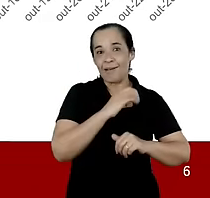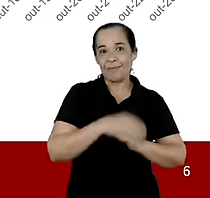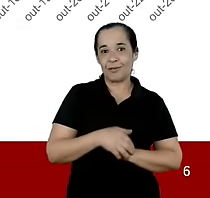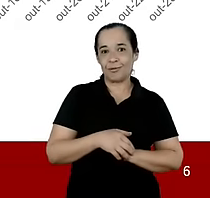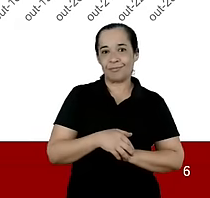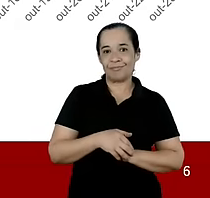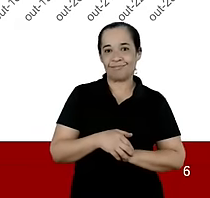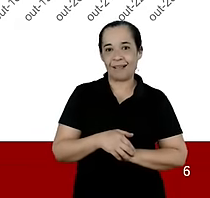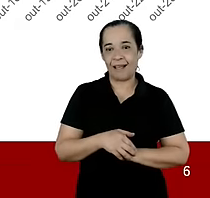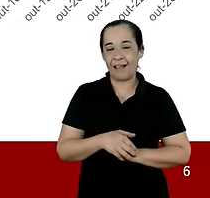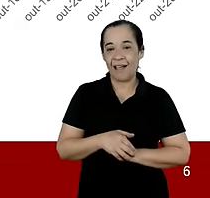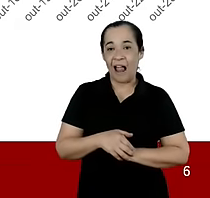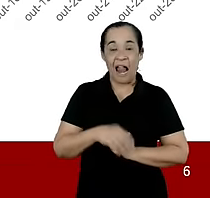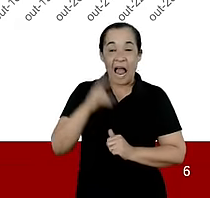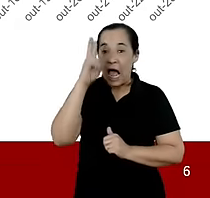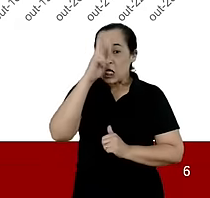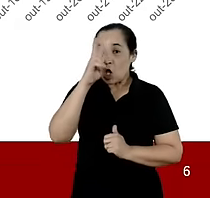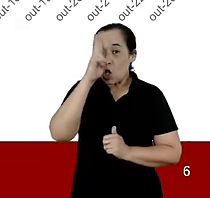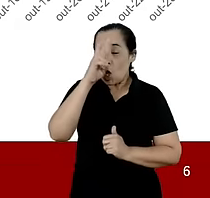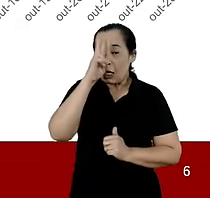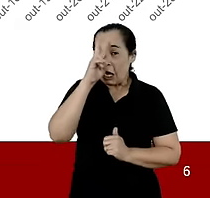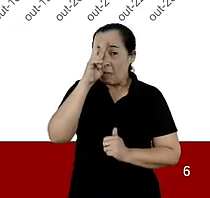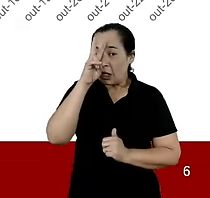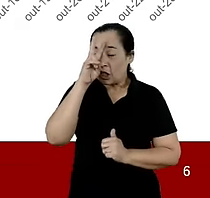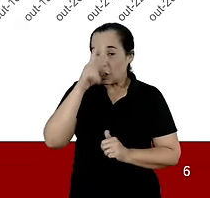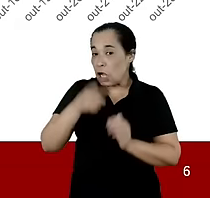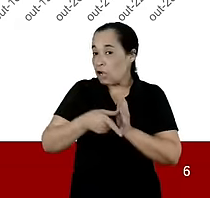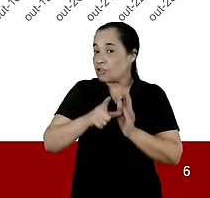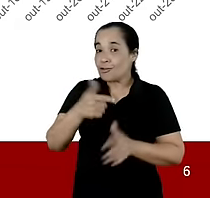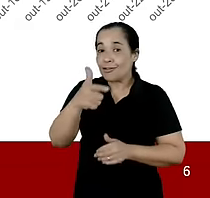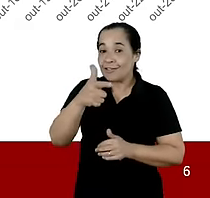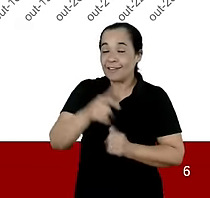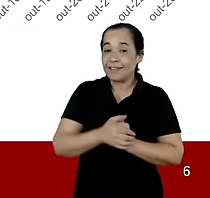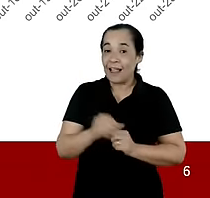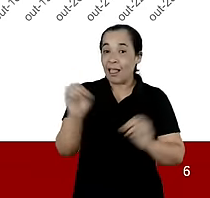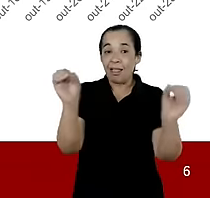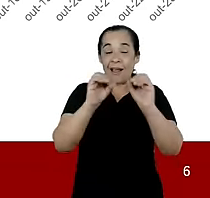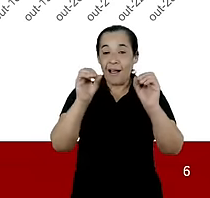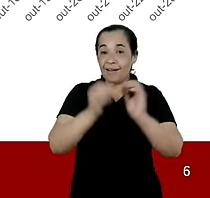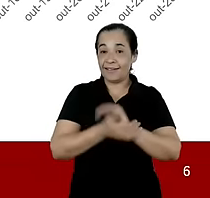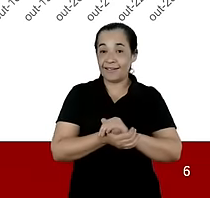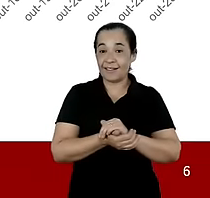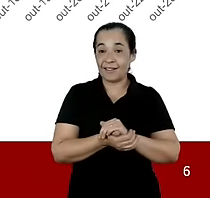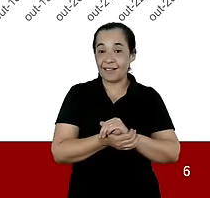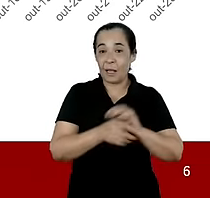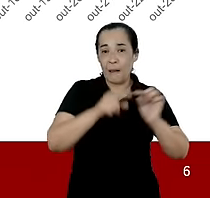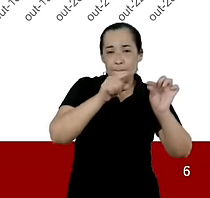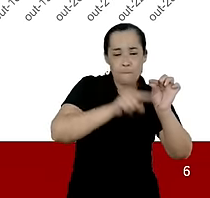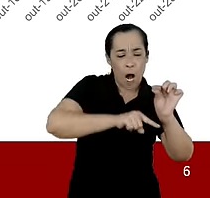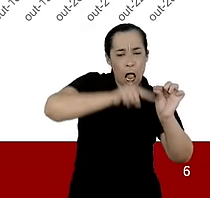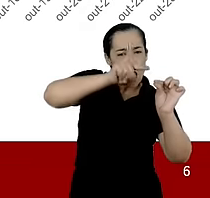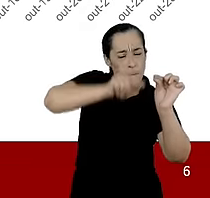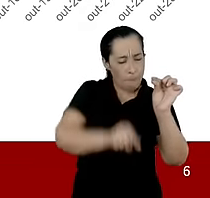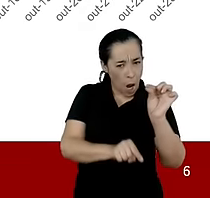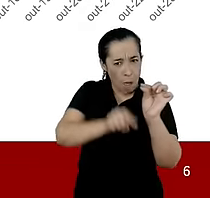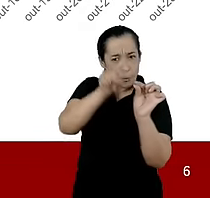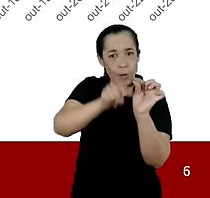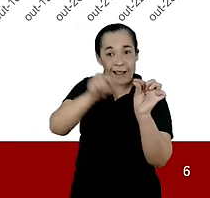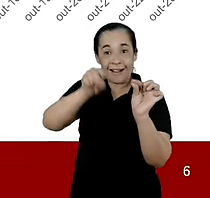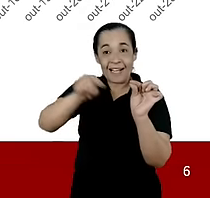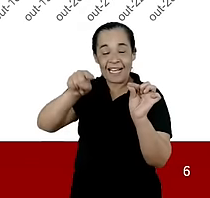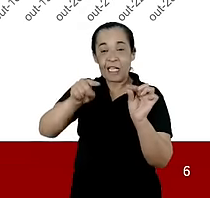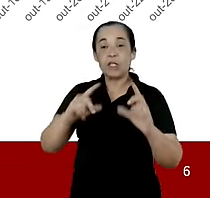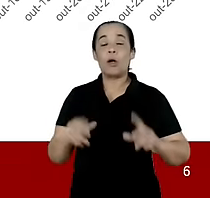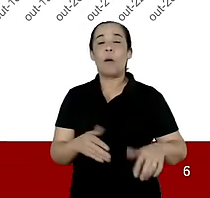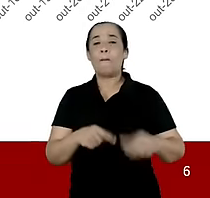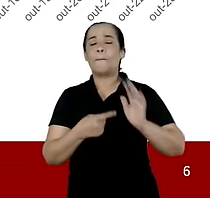história que esse que esse movimento aconteceu e não tem nenhum momento na história que esse movimento aconteceu que não trouxe reflexo de redução da atividade econômica e combate